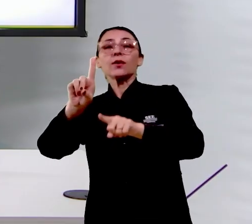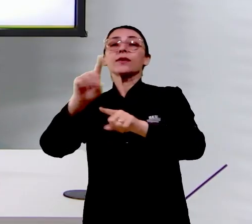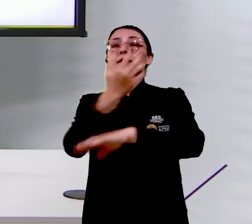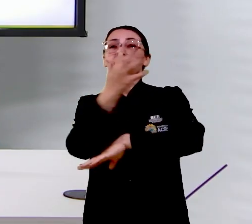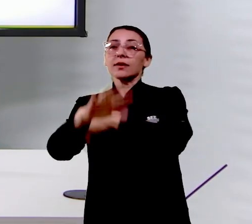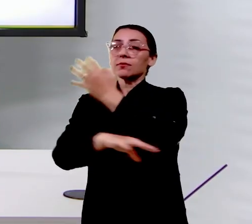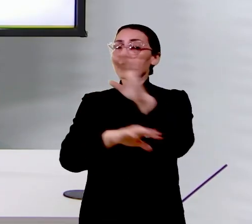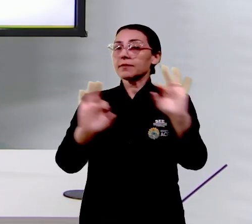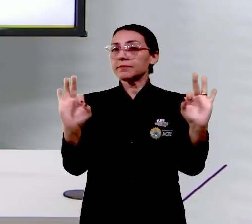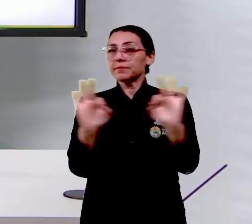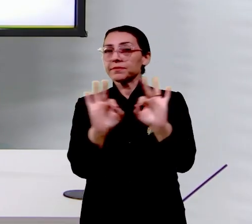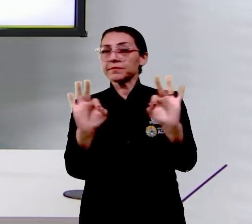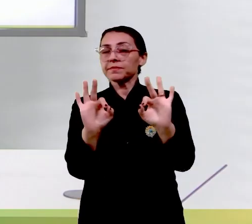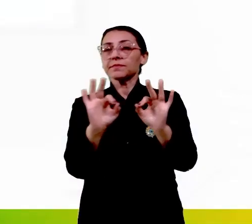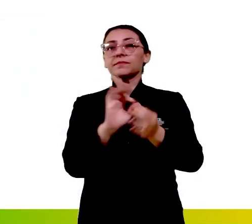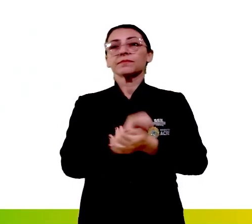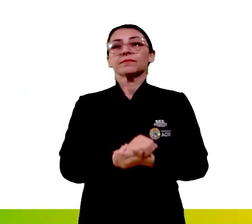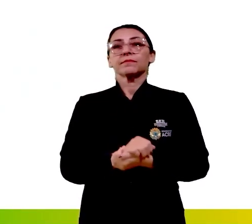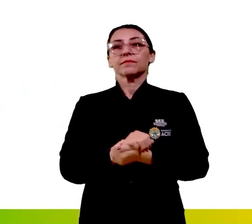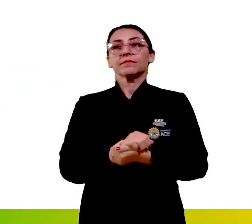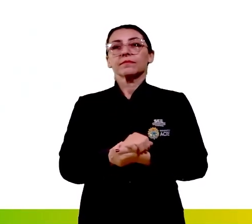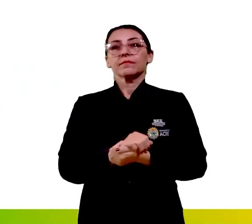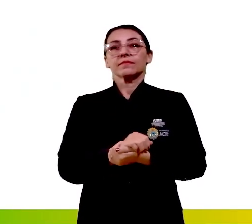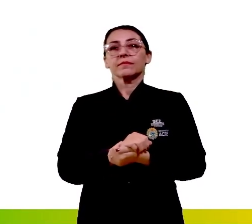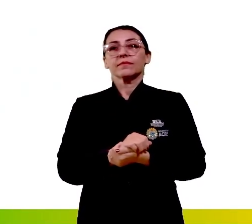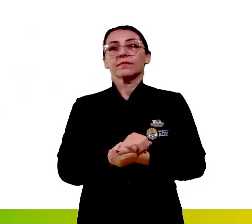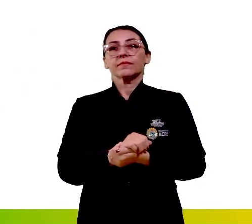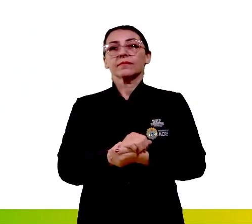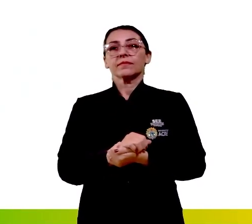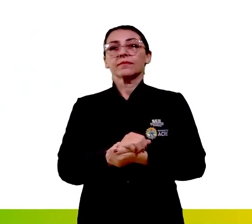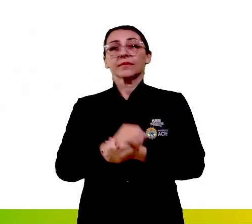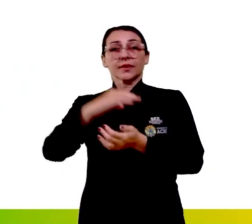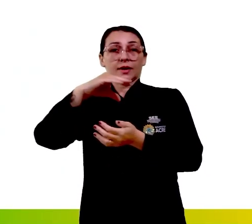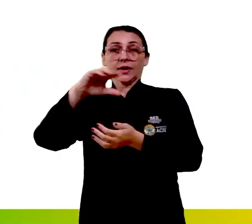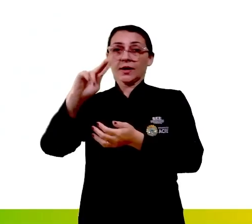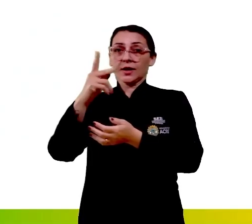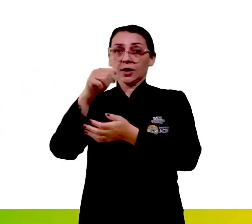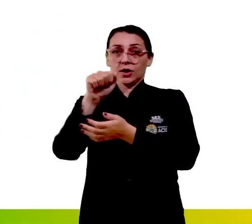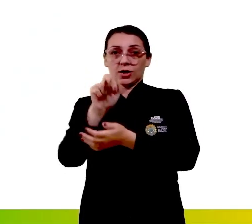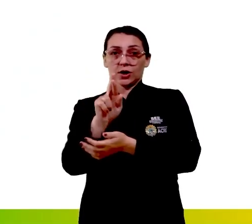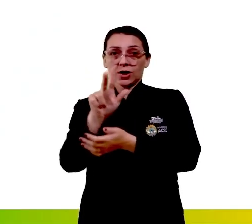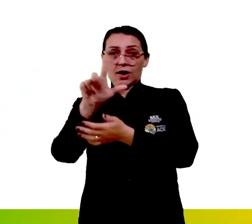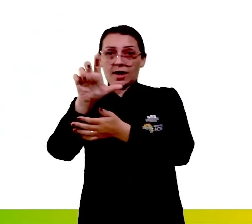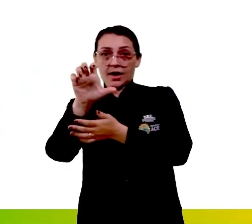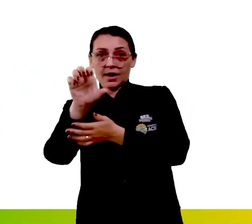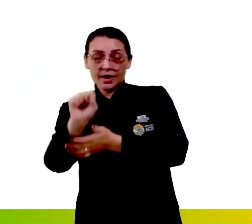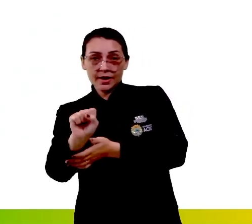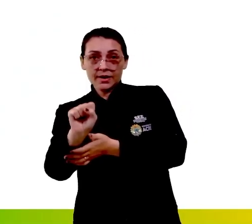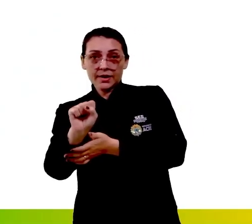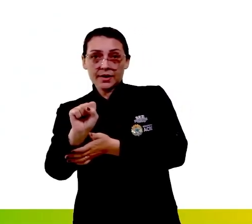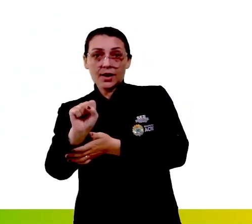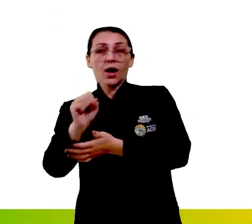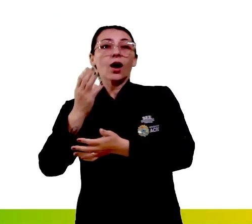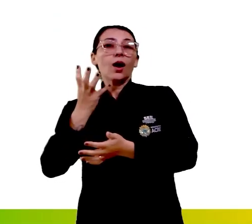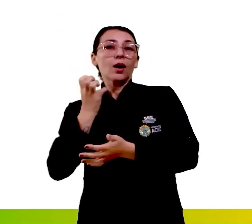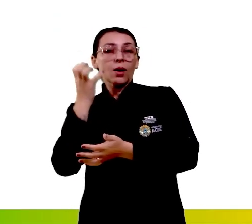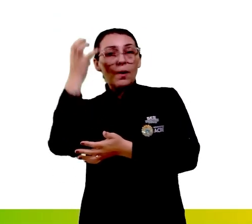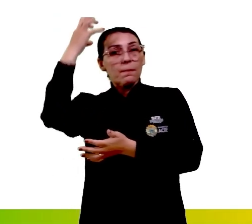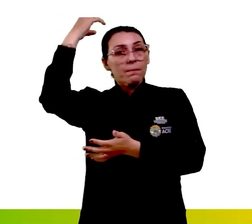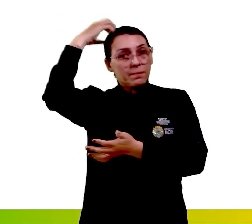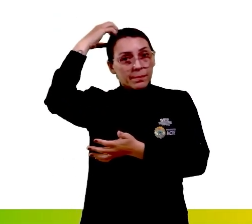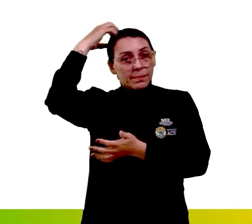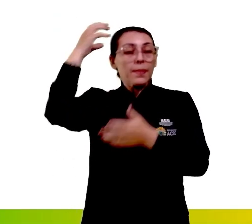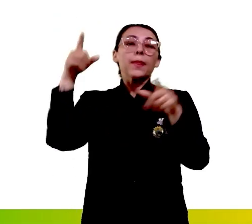natureza. Bom, Charles Louis de Secondet, o Montesquieu, também é